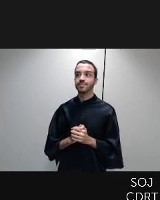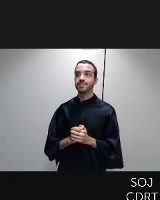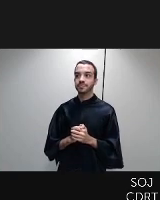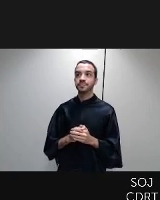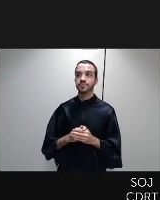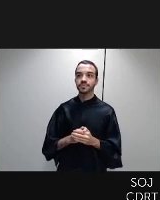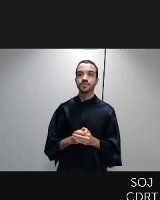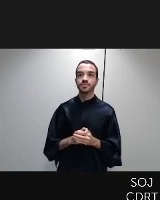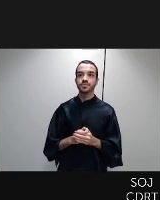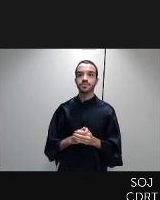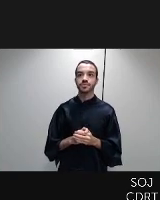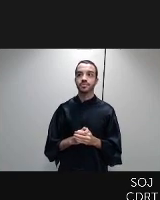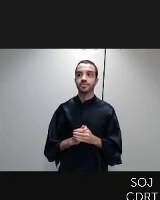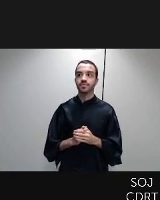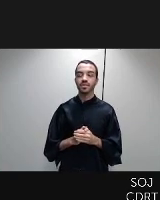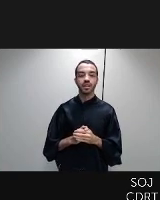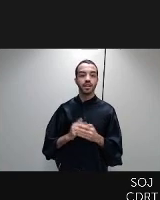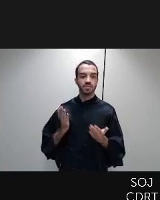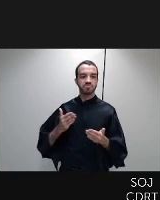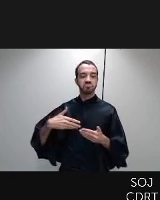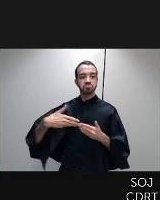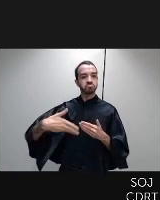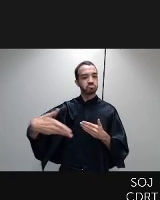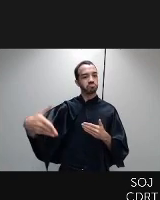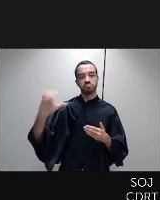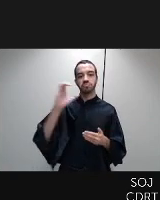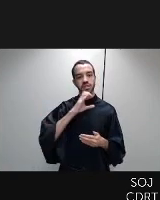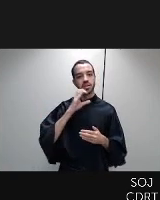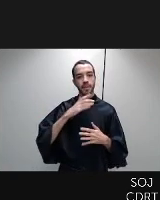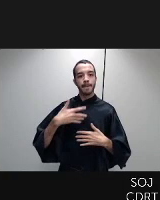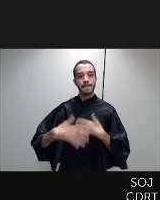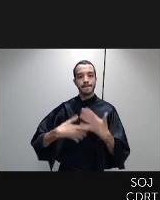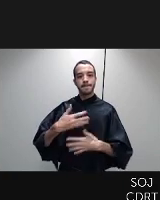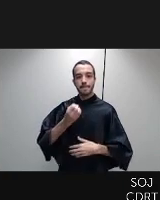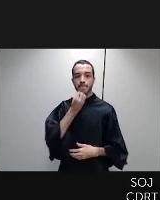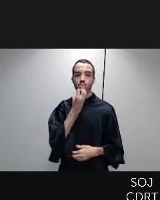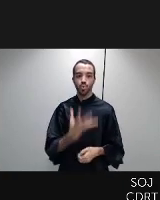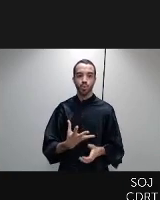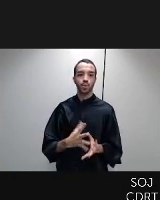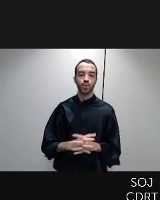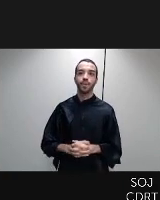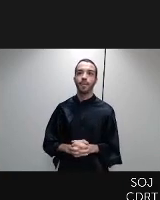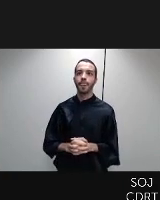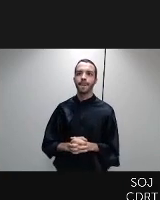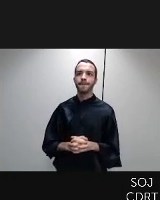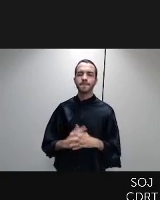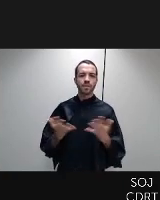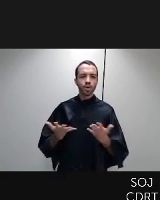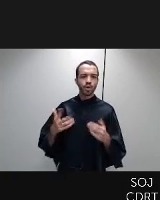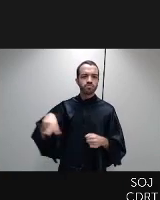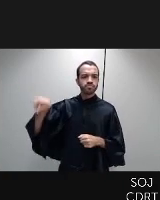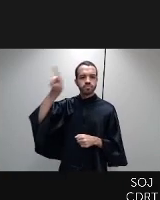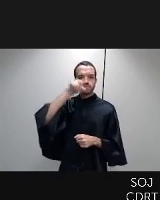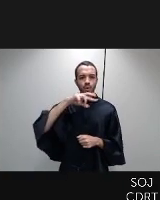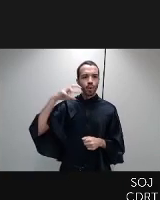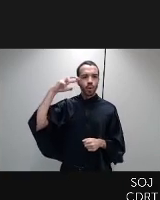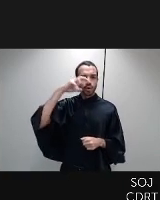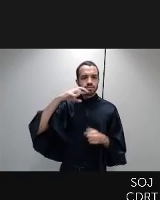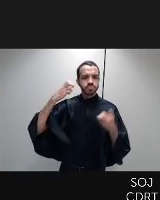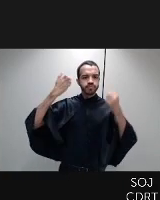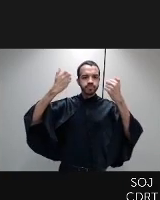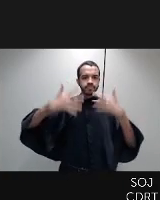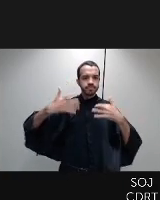limpo entramos no ritmo isso aí vai entrar no ritmo bom tem alguma observação mais que só alguma coisa que a gente